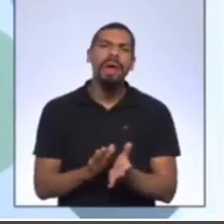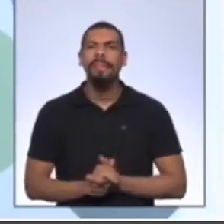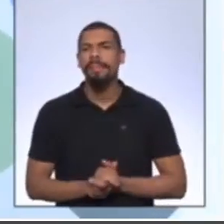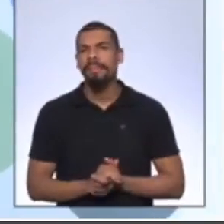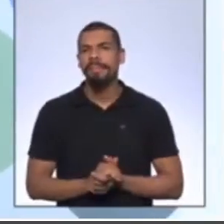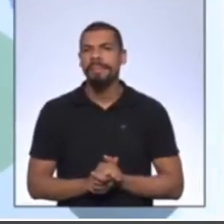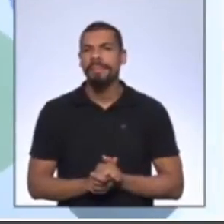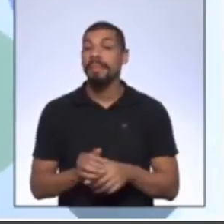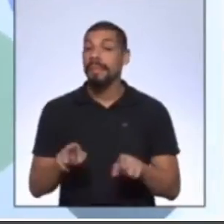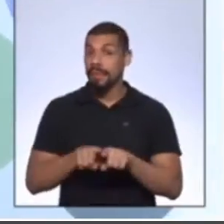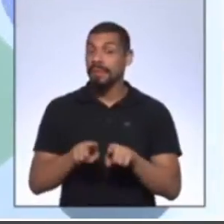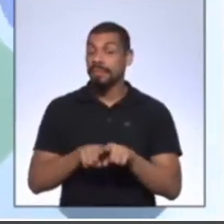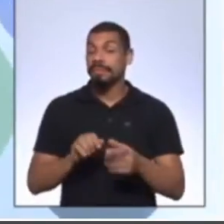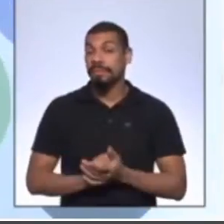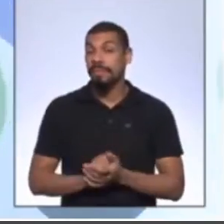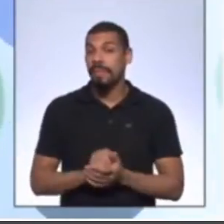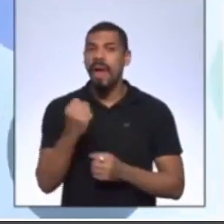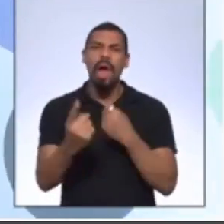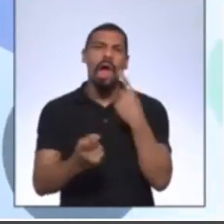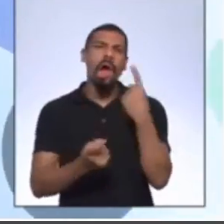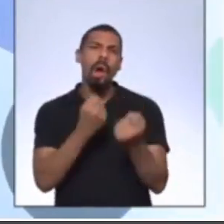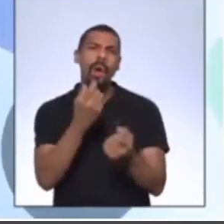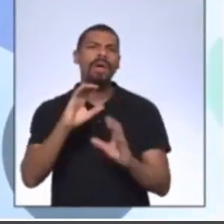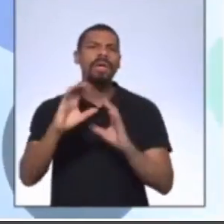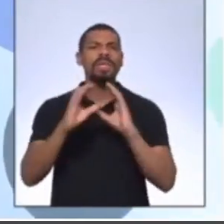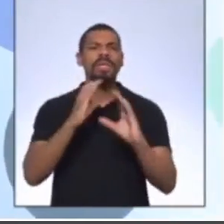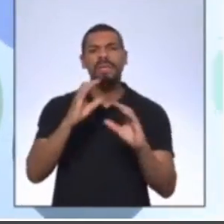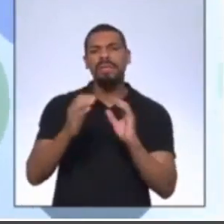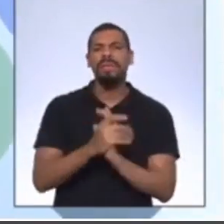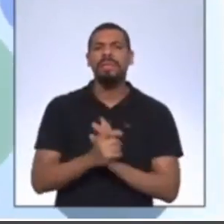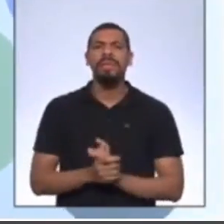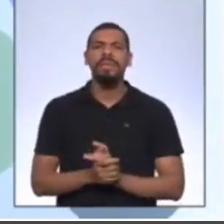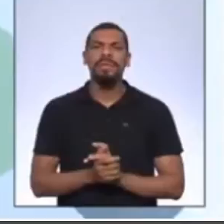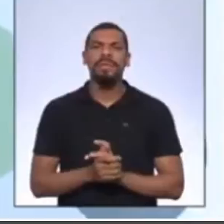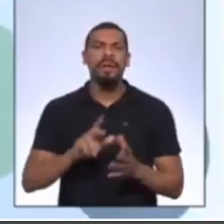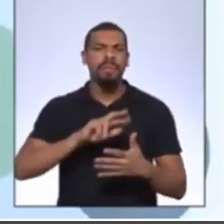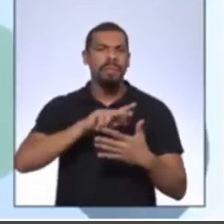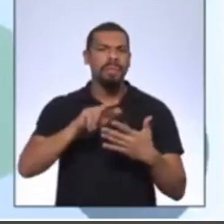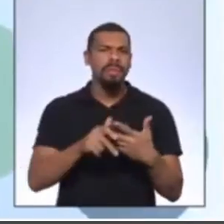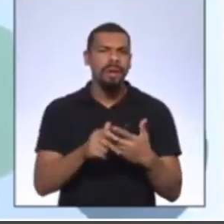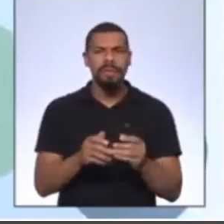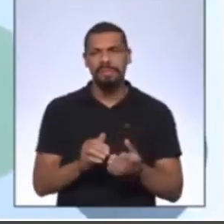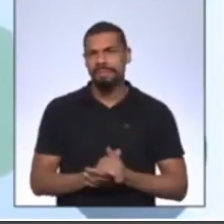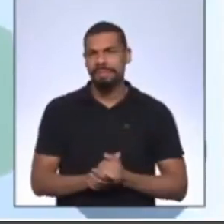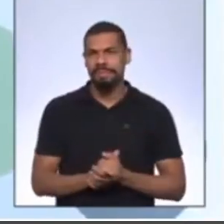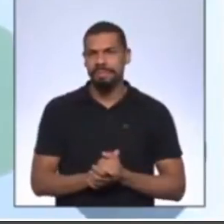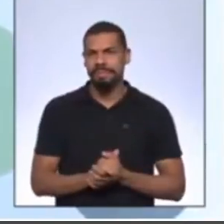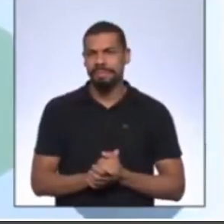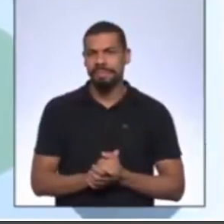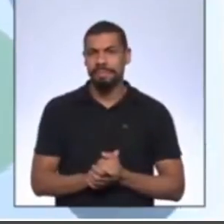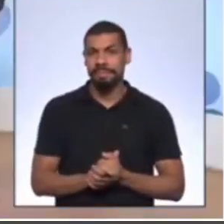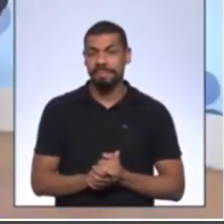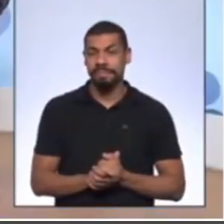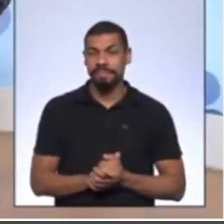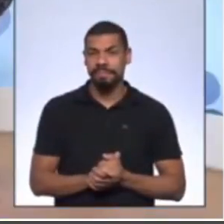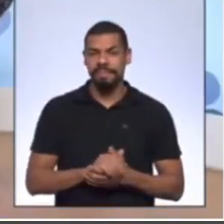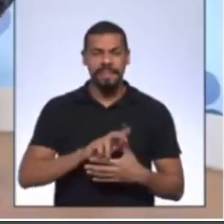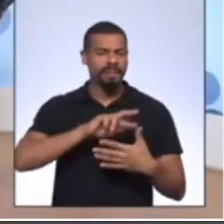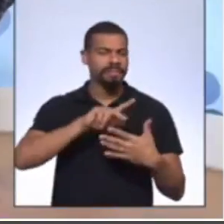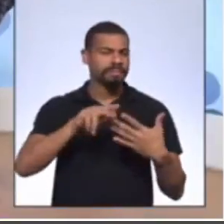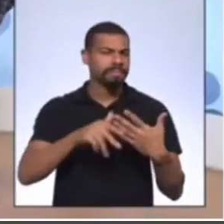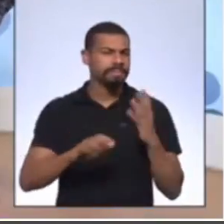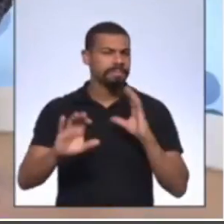dentro aí dos estilos musicais alguns citaram alguns cantores victor legião urbana roberto carlos apareceu aqui